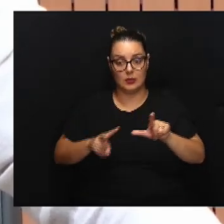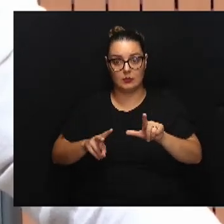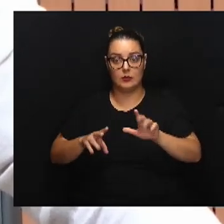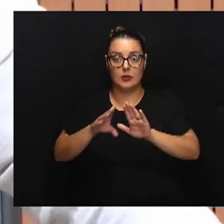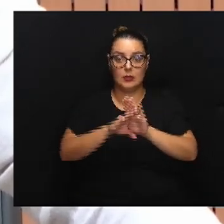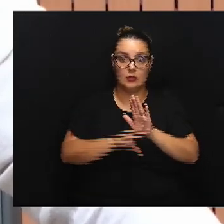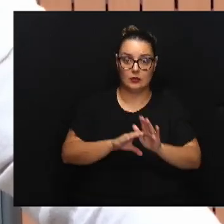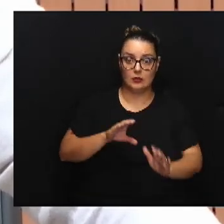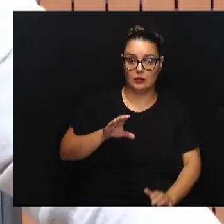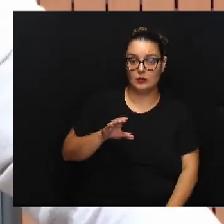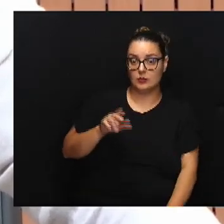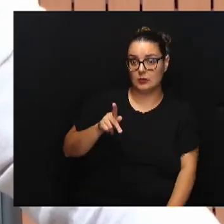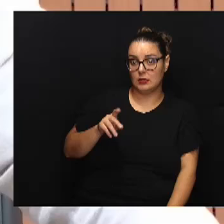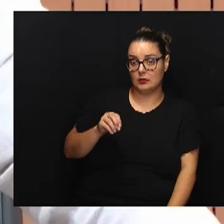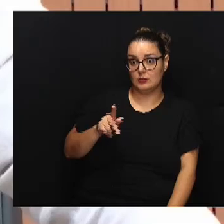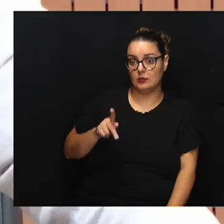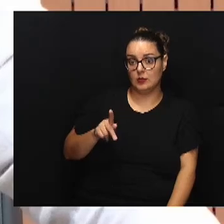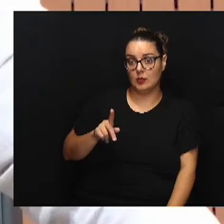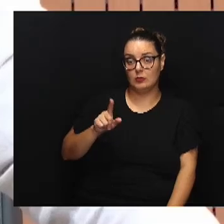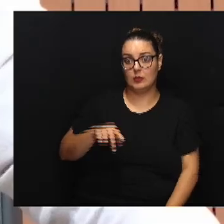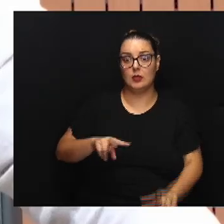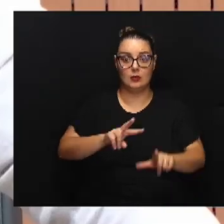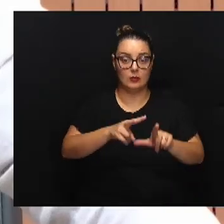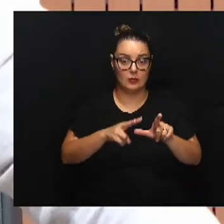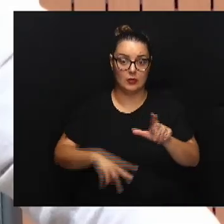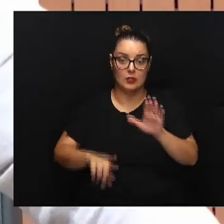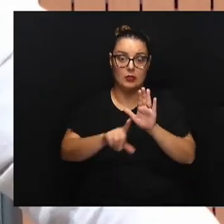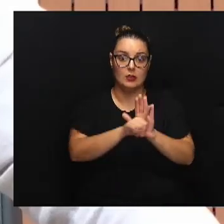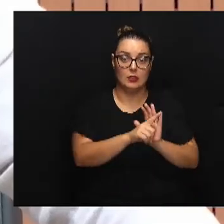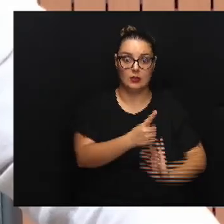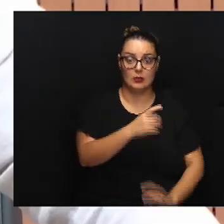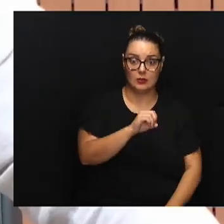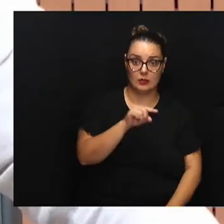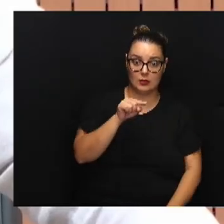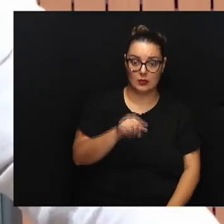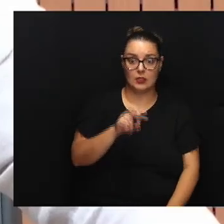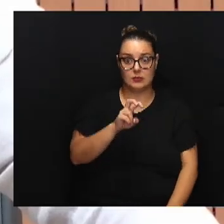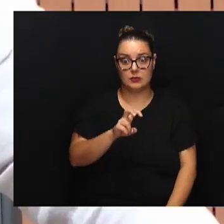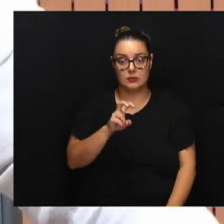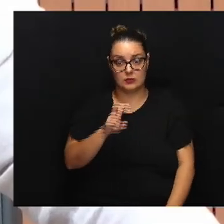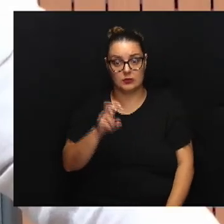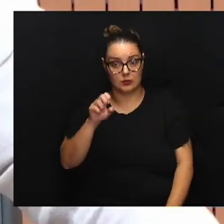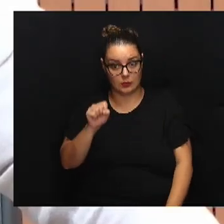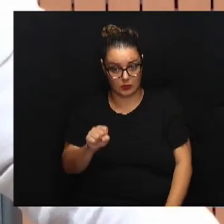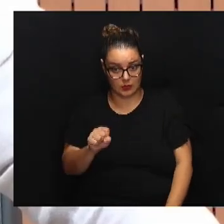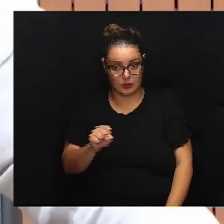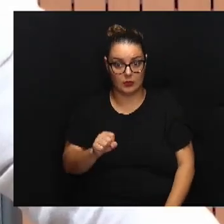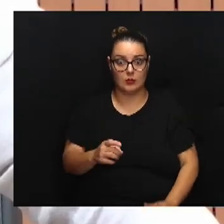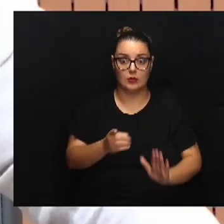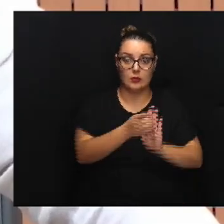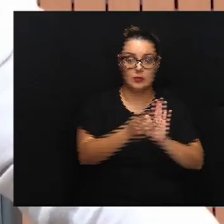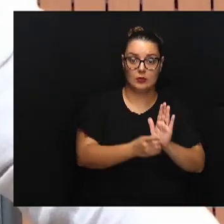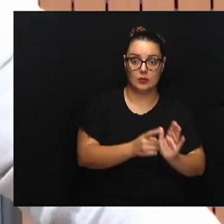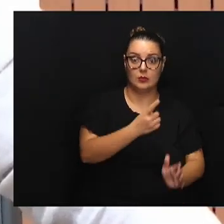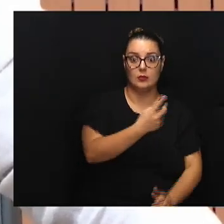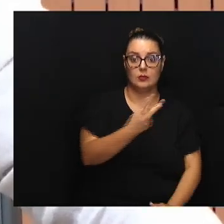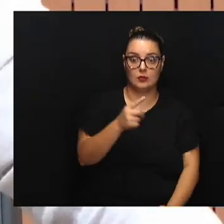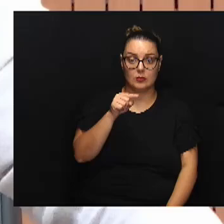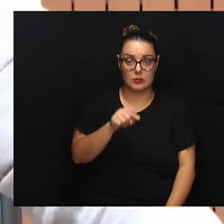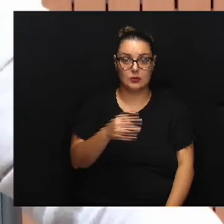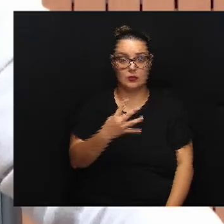CEPOP é parametrizado pela Lei 10.558 e pelo Decreto 12.410.